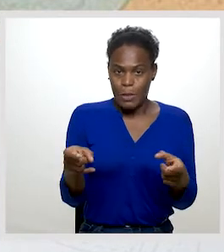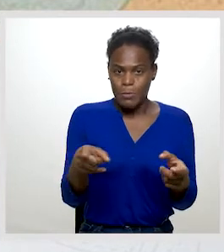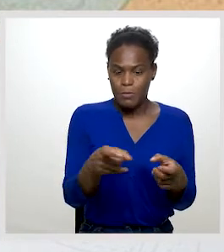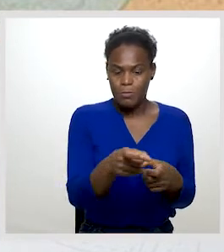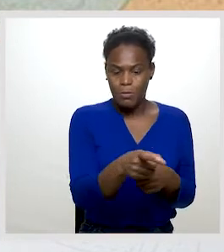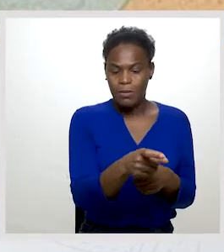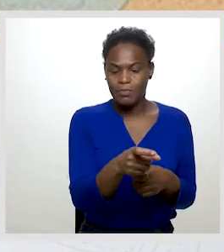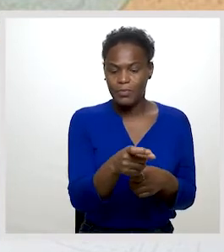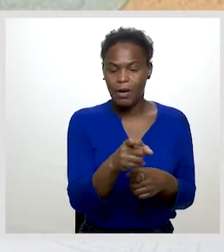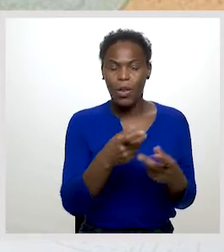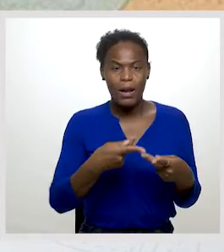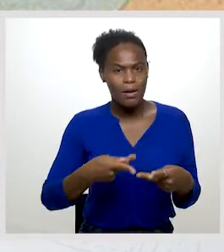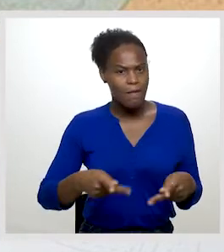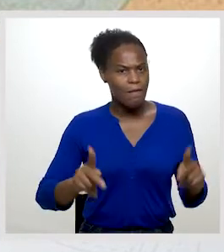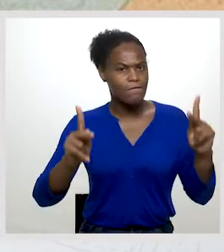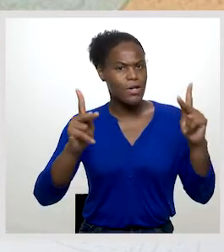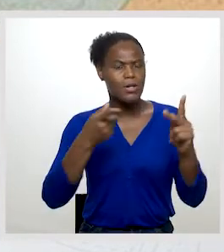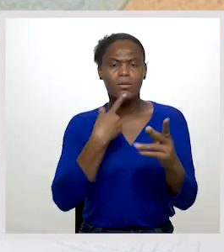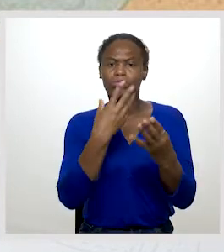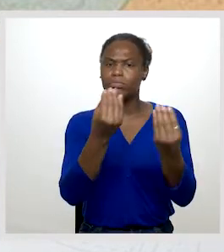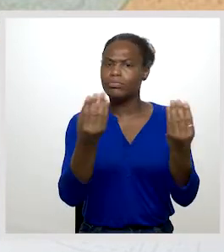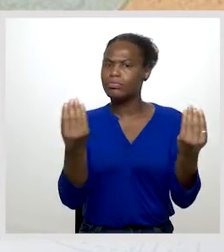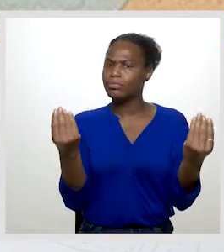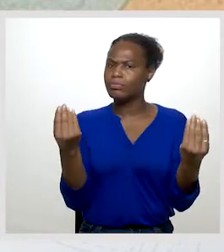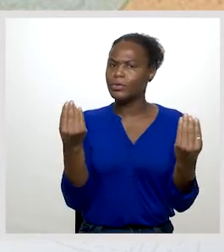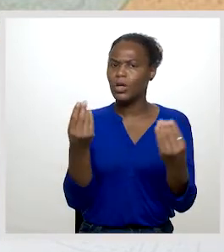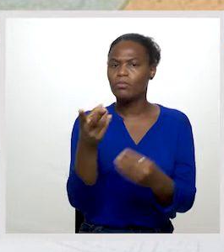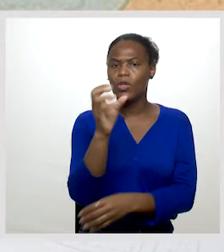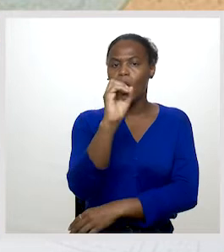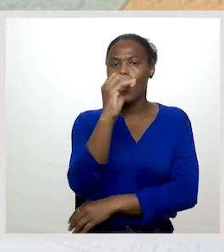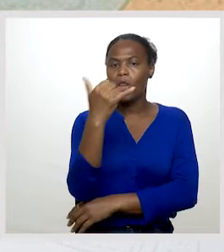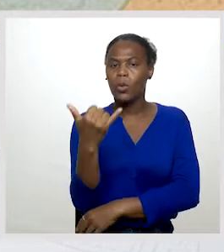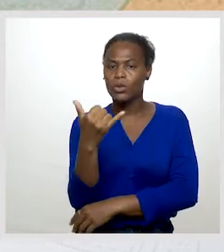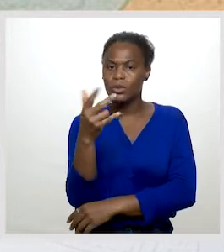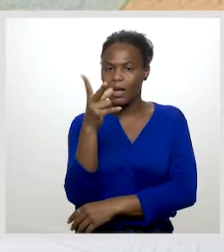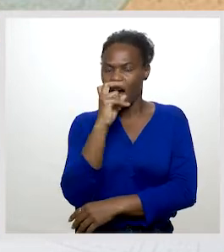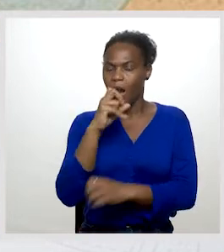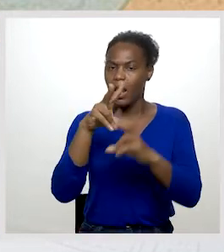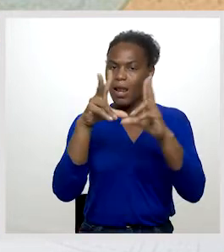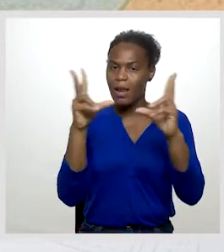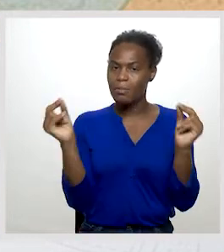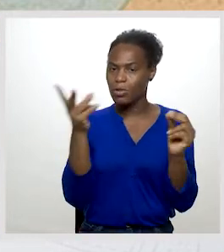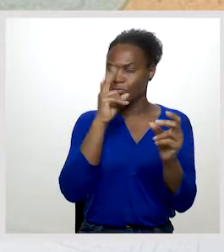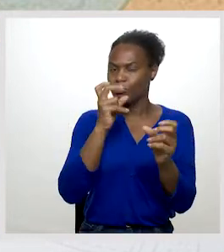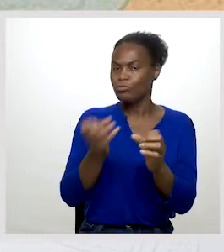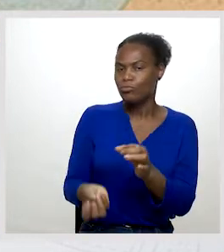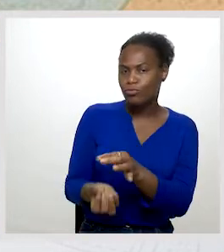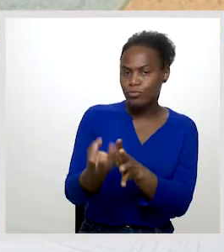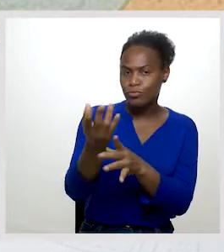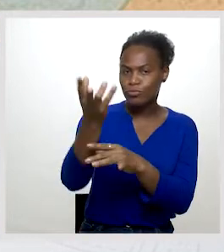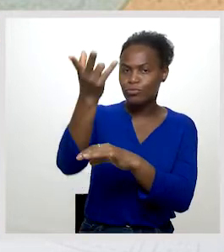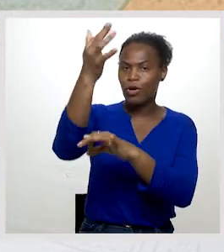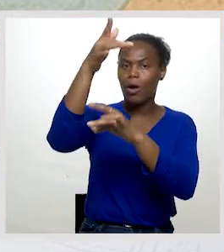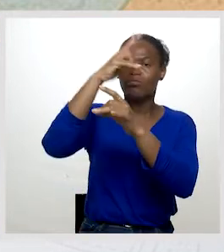fotossintéticas bombardeavam ou libertavam toneladas de oxigênio para a